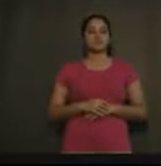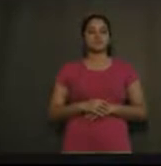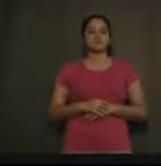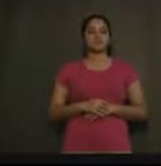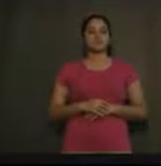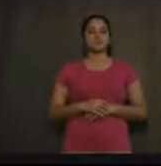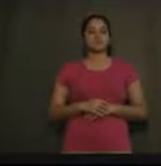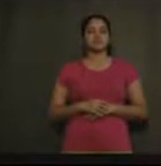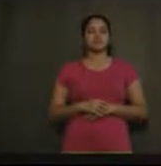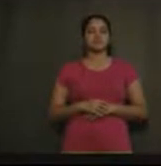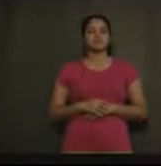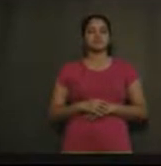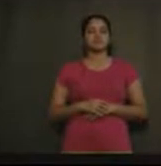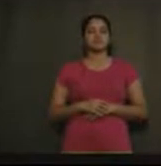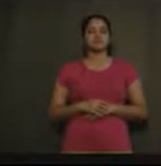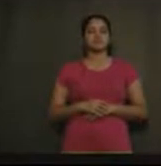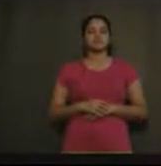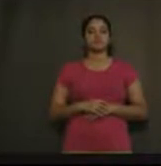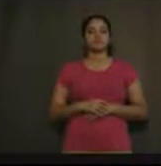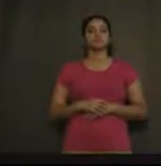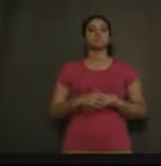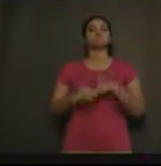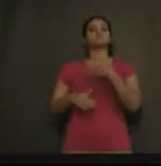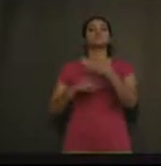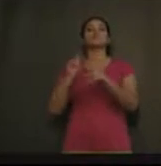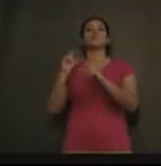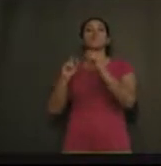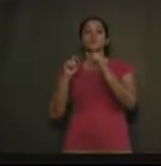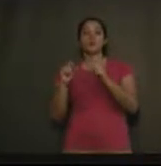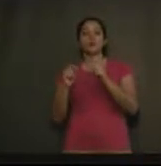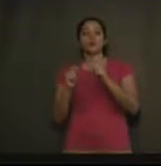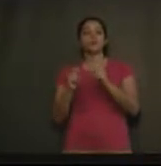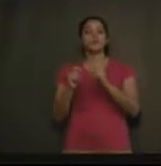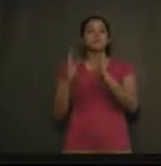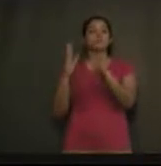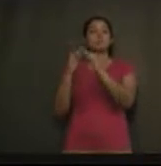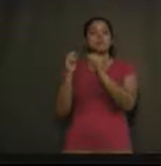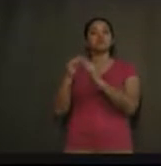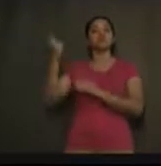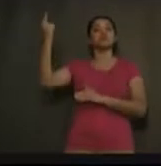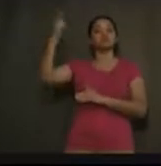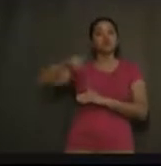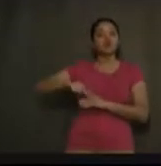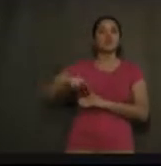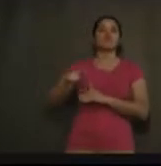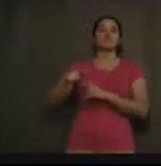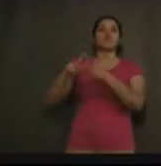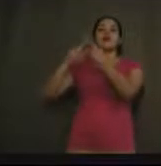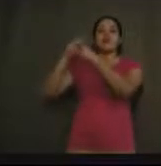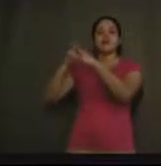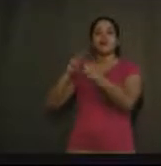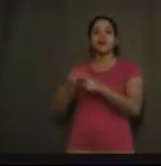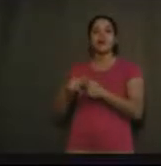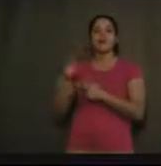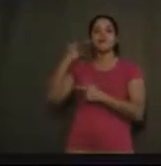prêmio descobre um erro que inutilizava boa parte do trabalho. Para Mittag-Leffler a situação era absolutamente